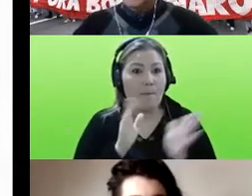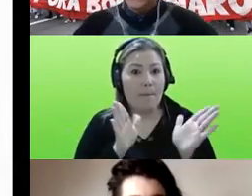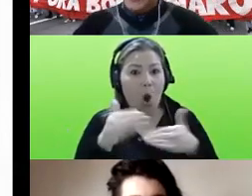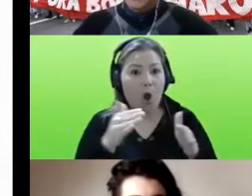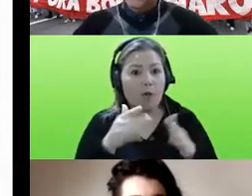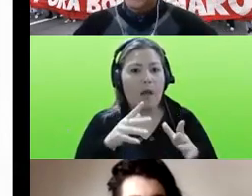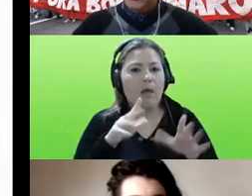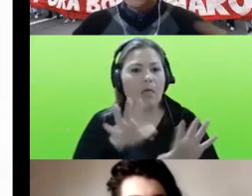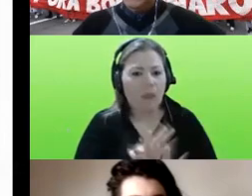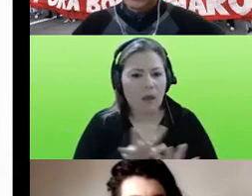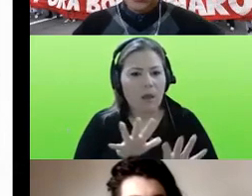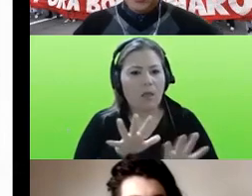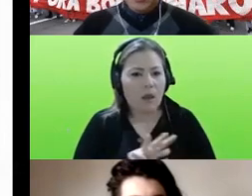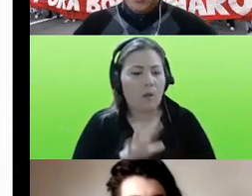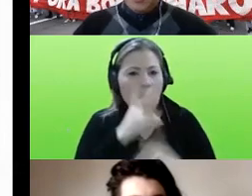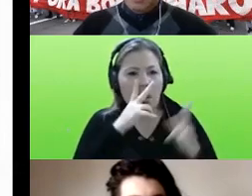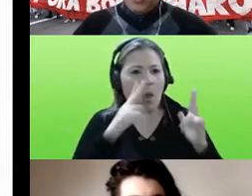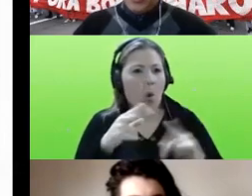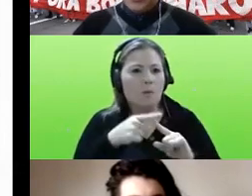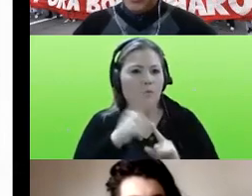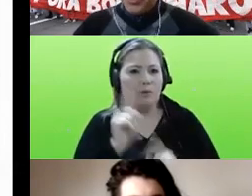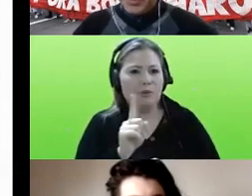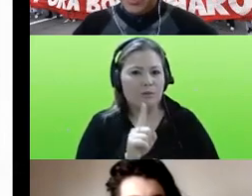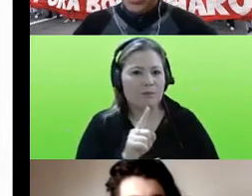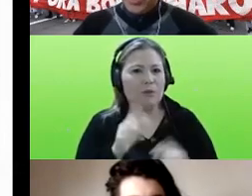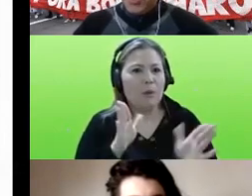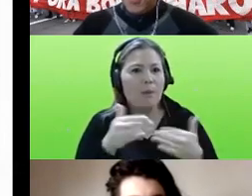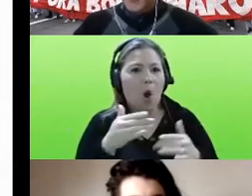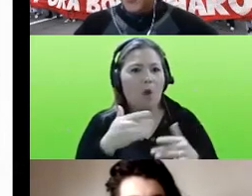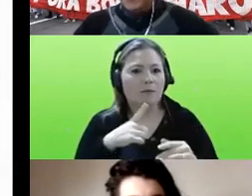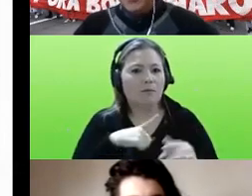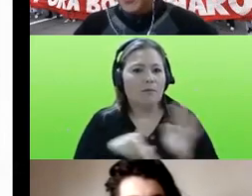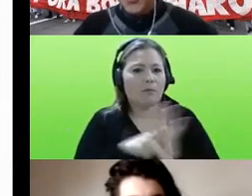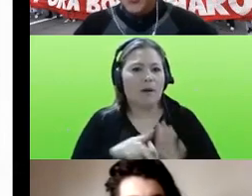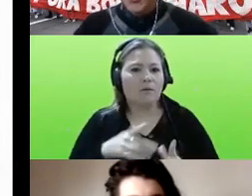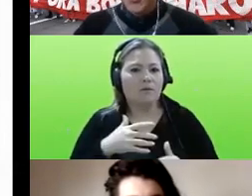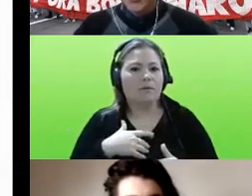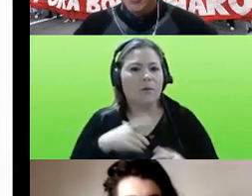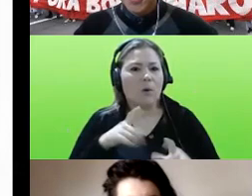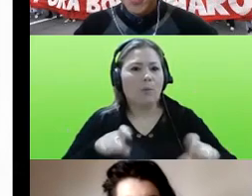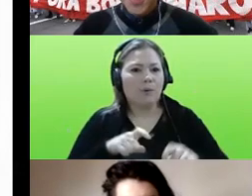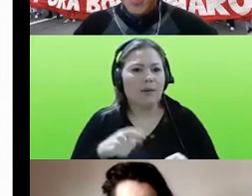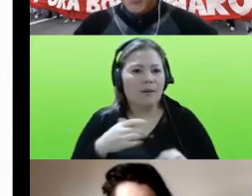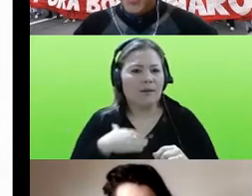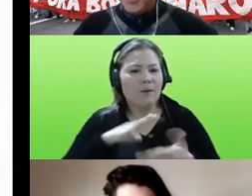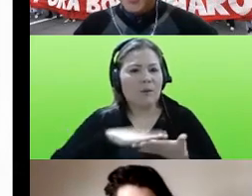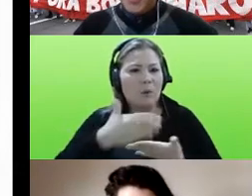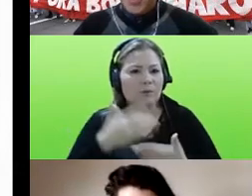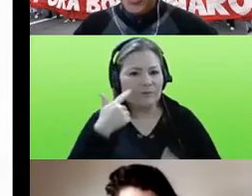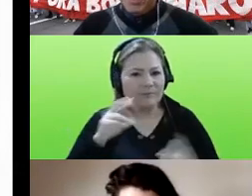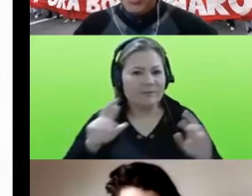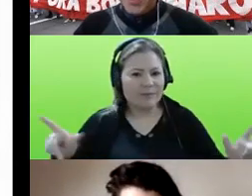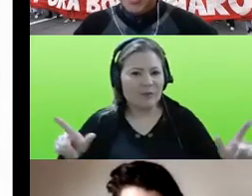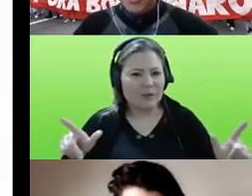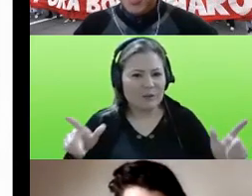assim, porque não é o mesmo tipo de pacote se você tem no seu computador, no seu notebook. Não é? E